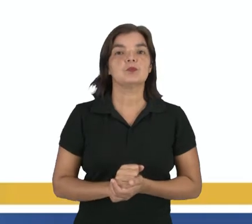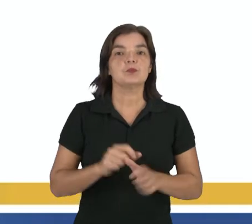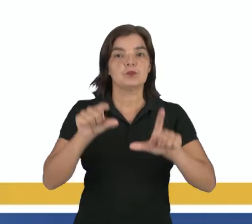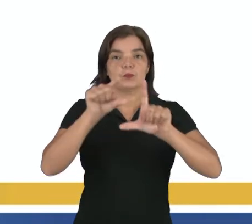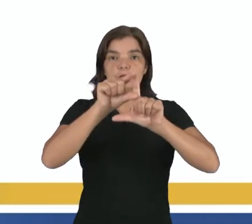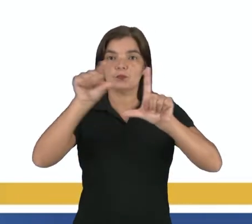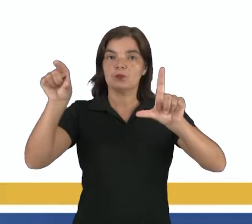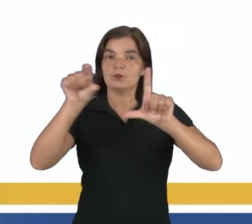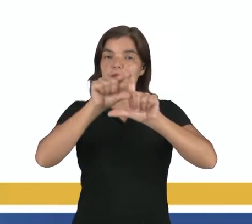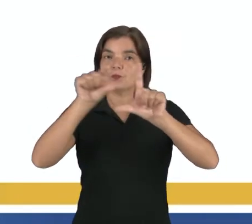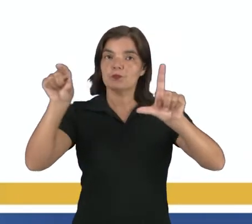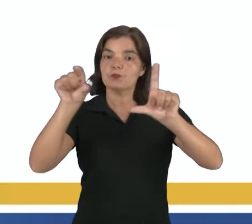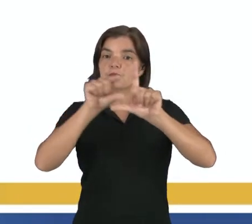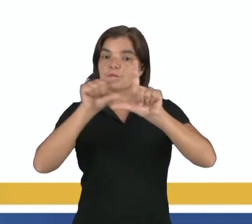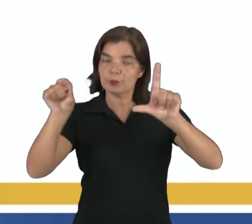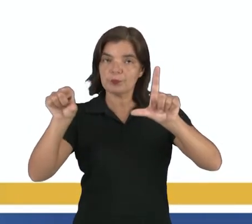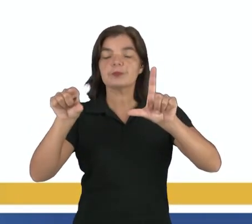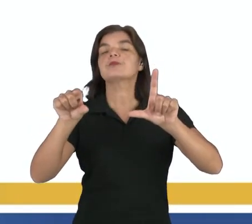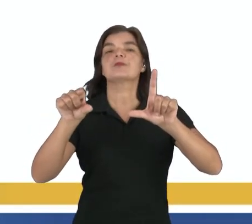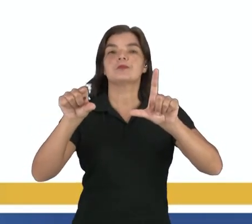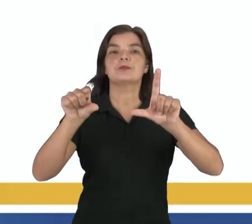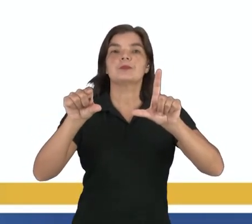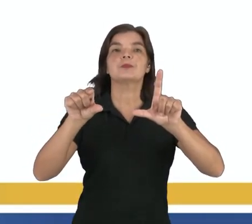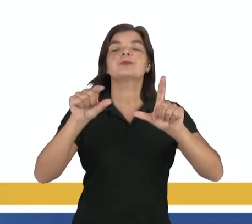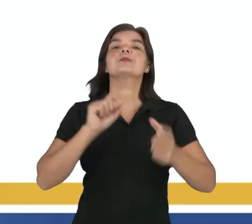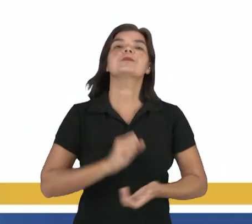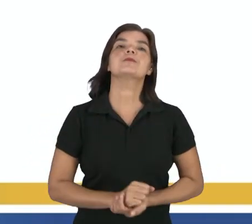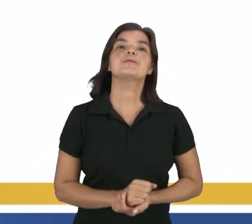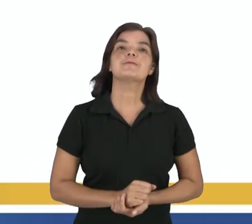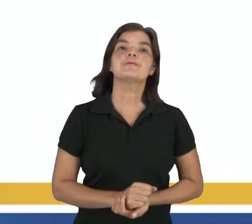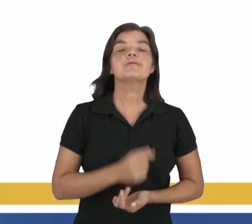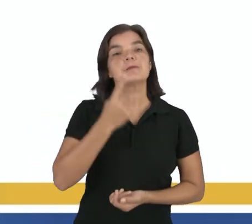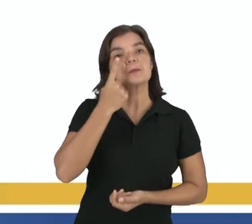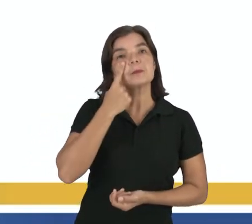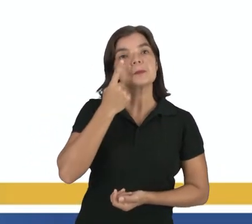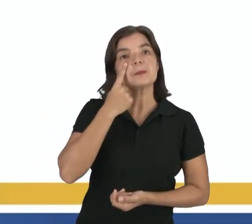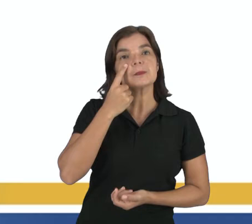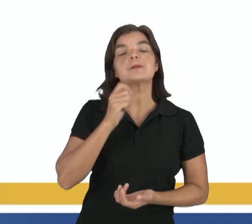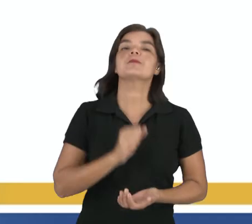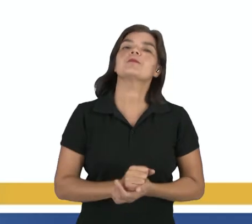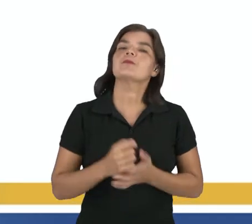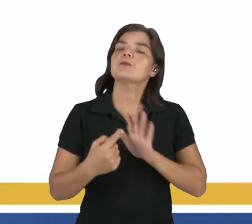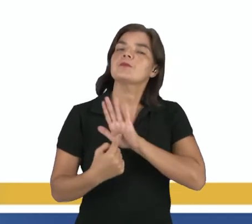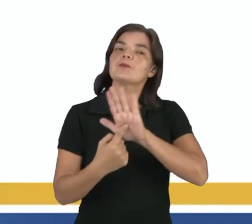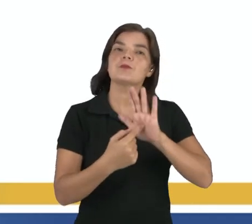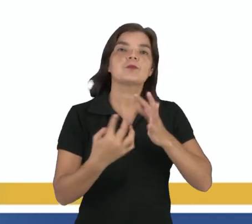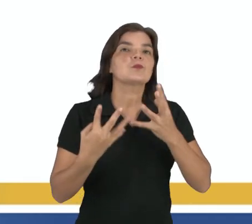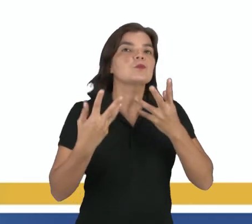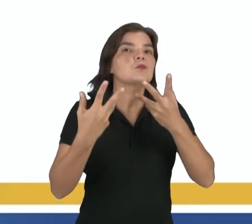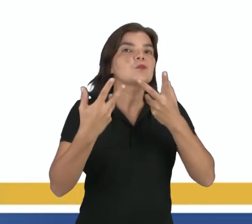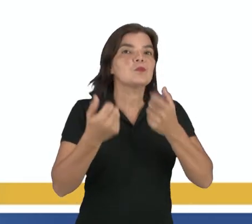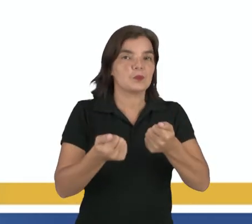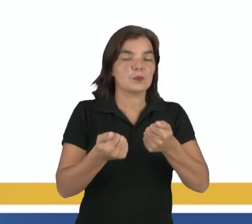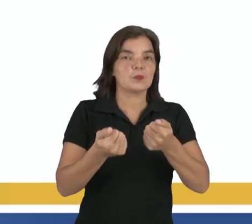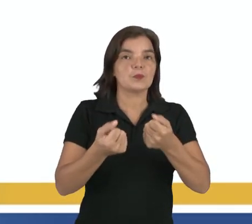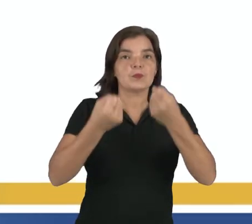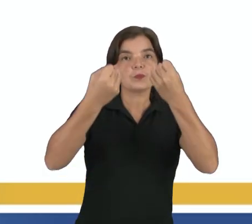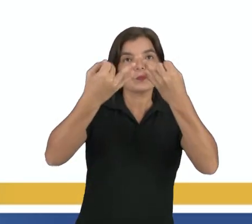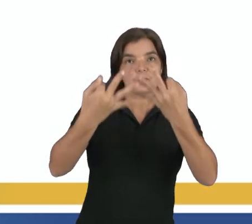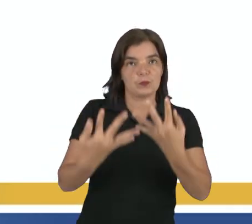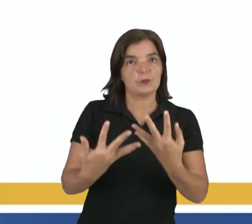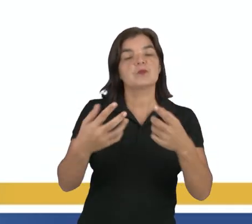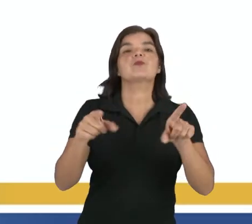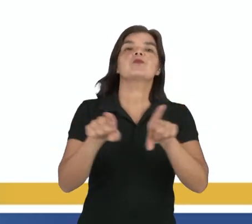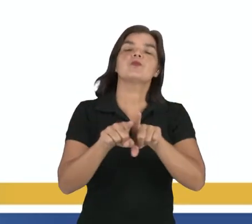de barra, né, na horizontal, e ela vai apresentar todas as atividades descritas lá